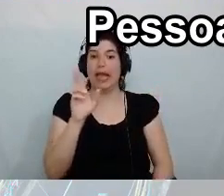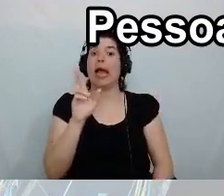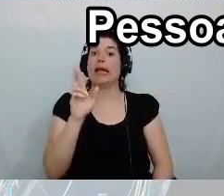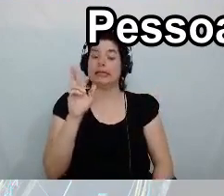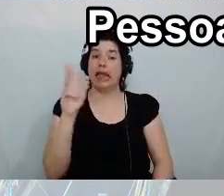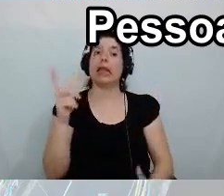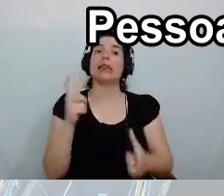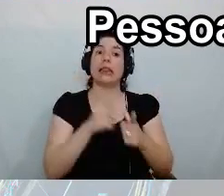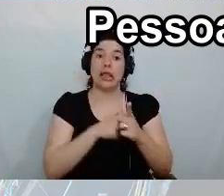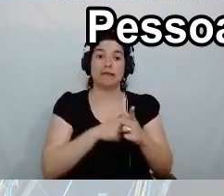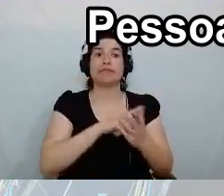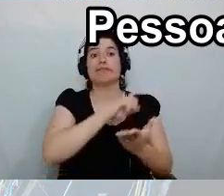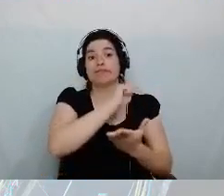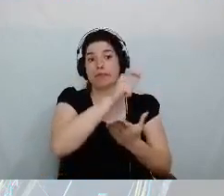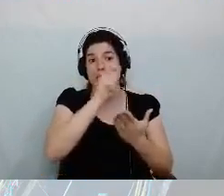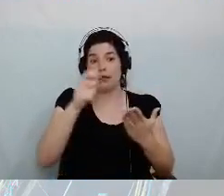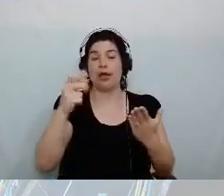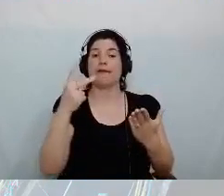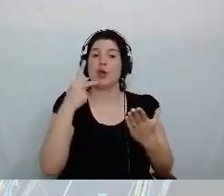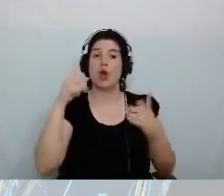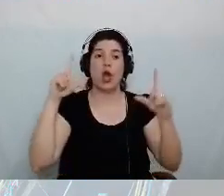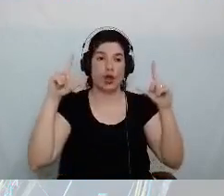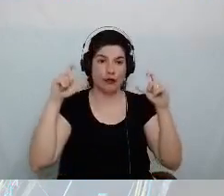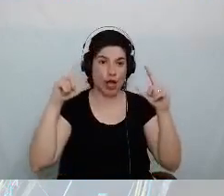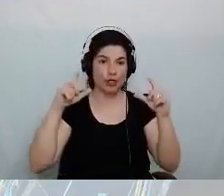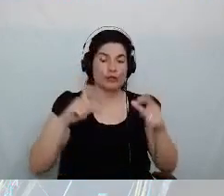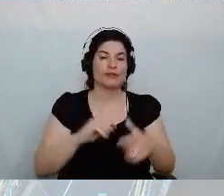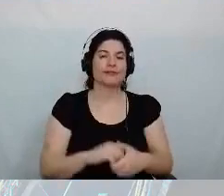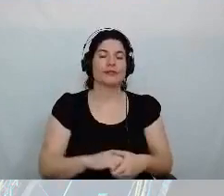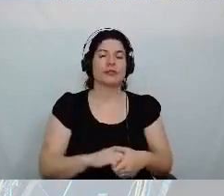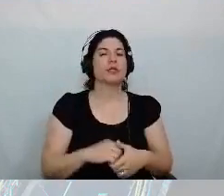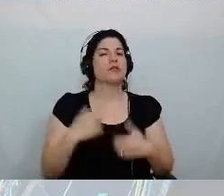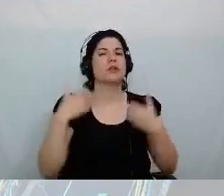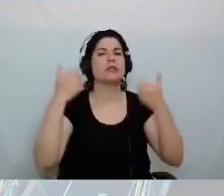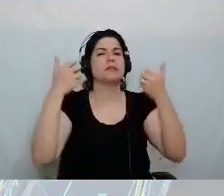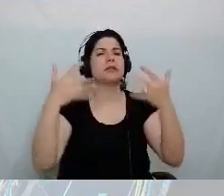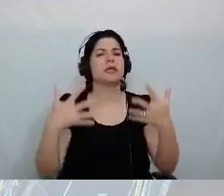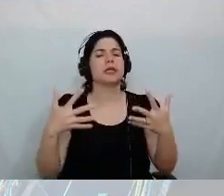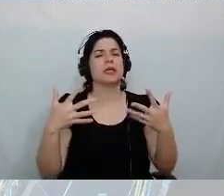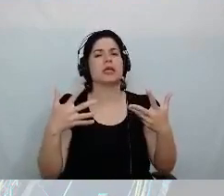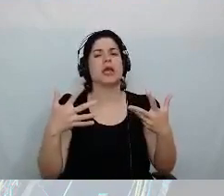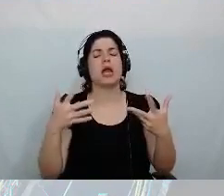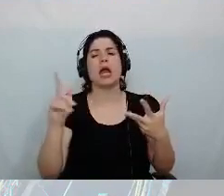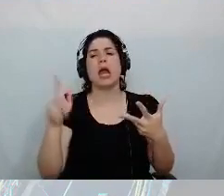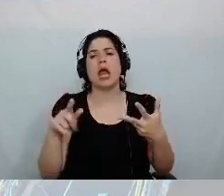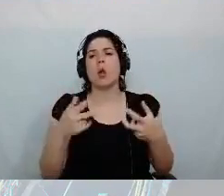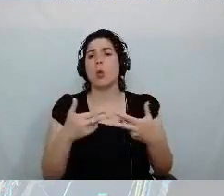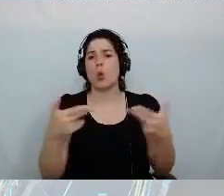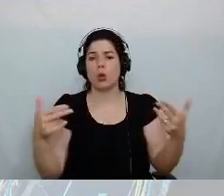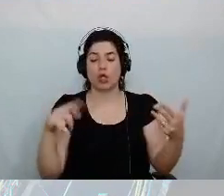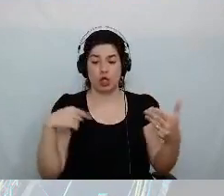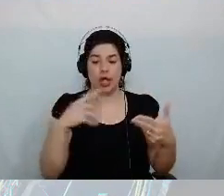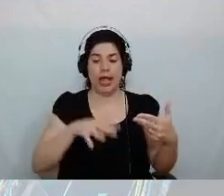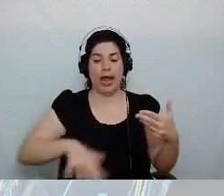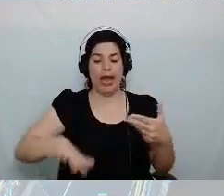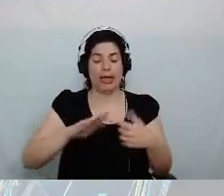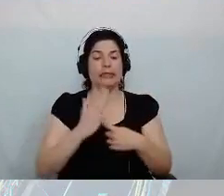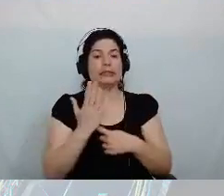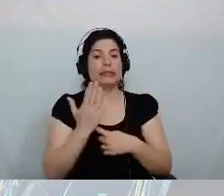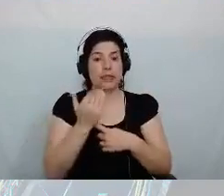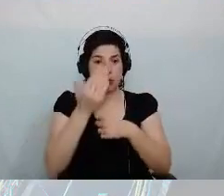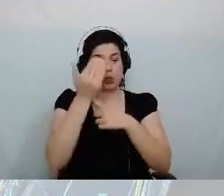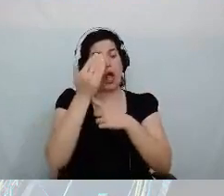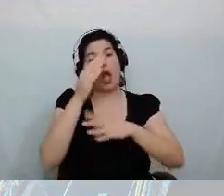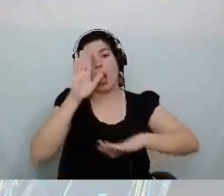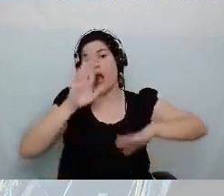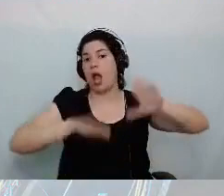que, né, enfim, das fotos. Eu vou falar sobre uma parada que nós de tecnologia